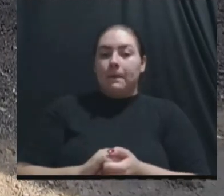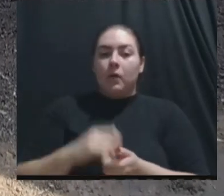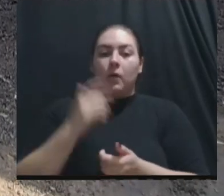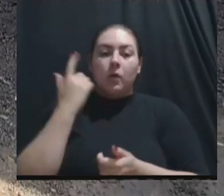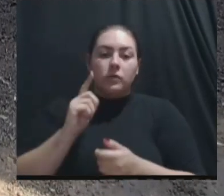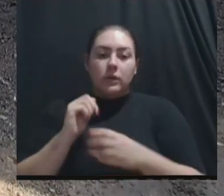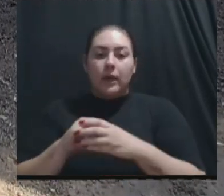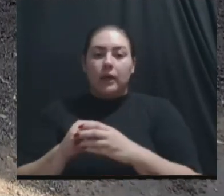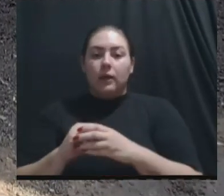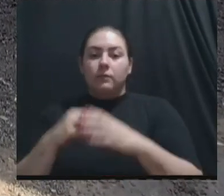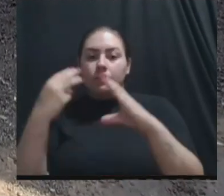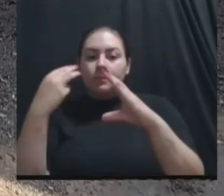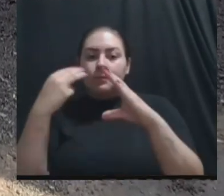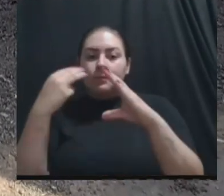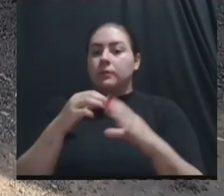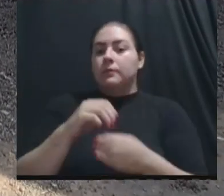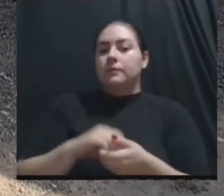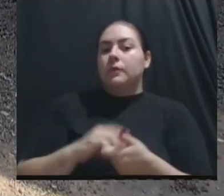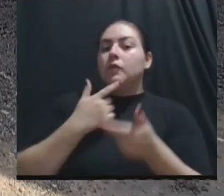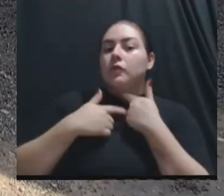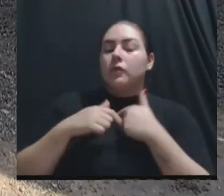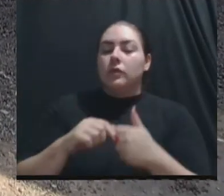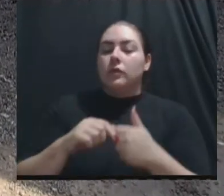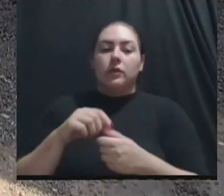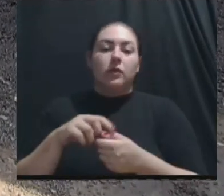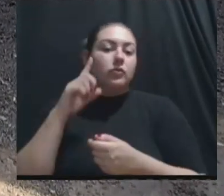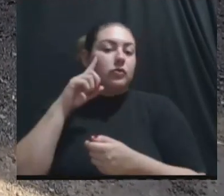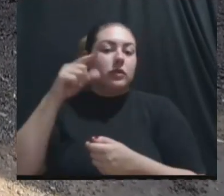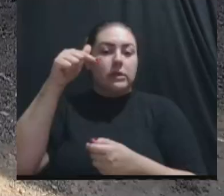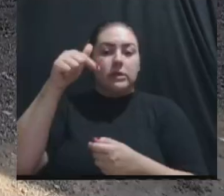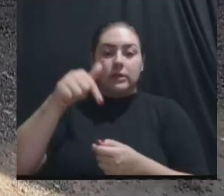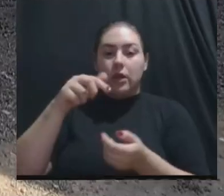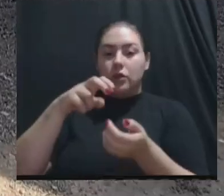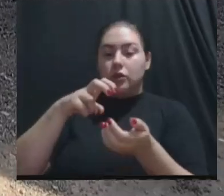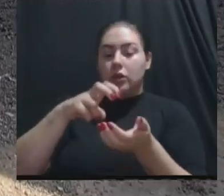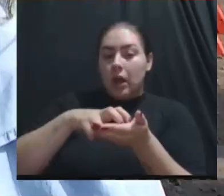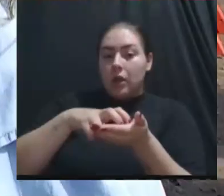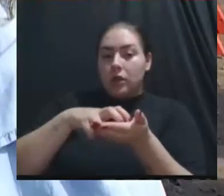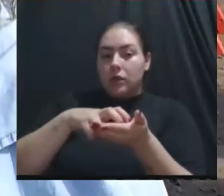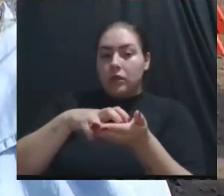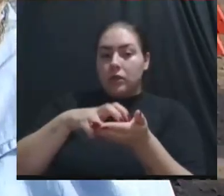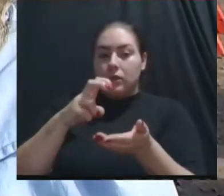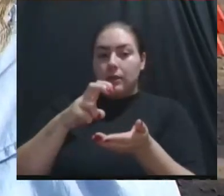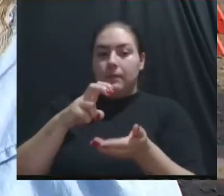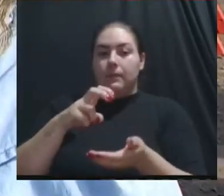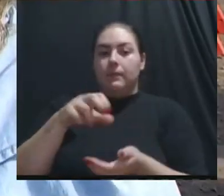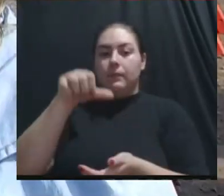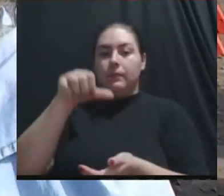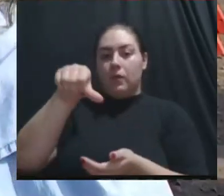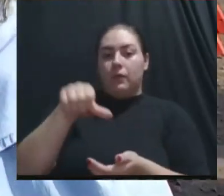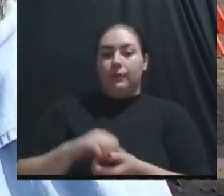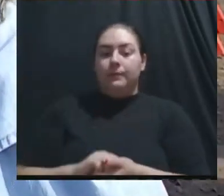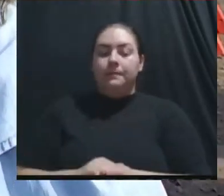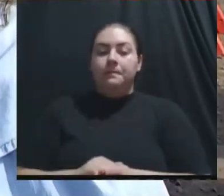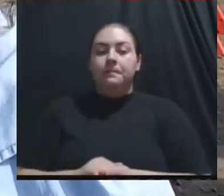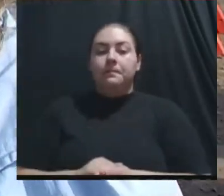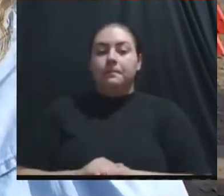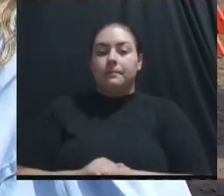partir do dia 7 às 9 da manhã até às 18 horas. Esses são destinados a